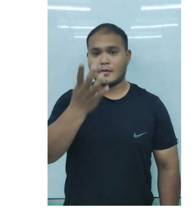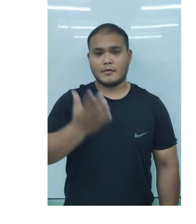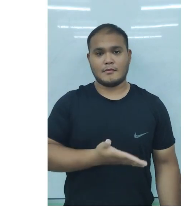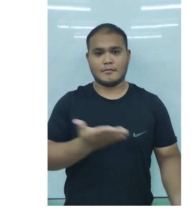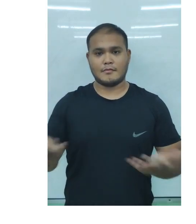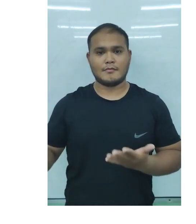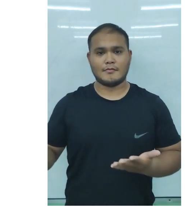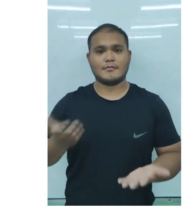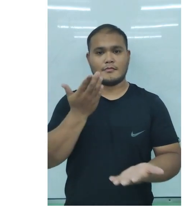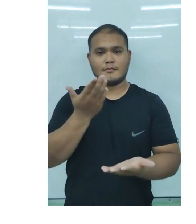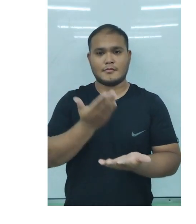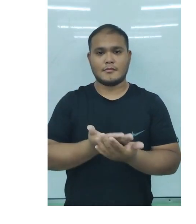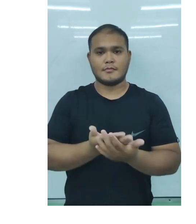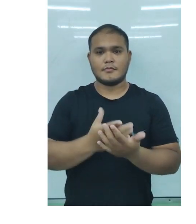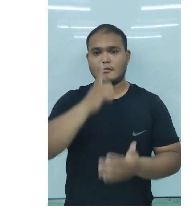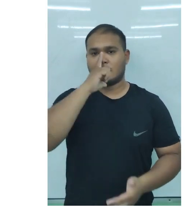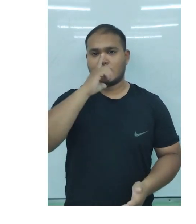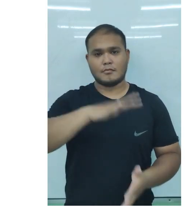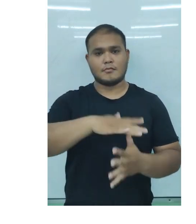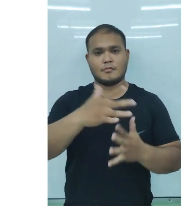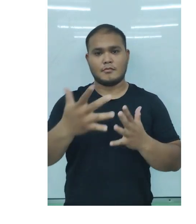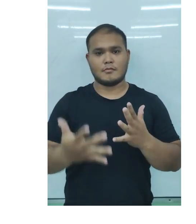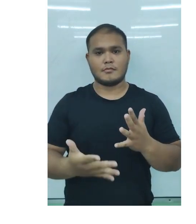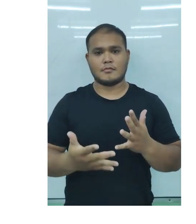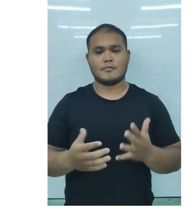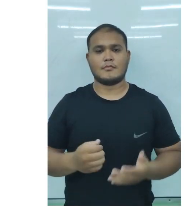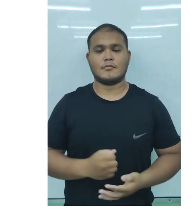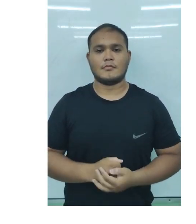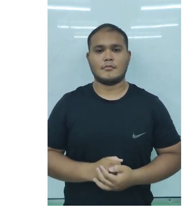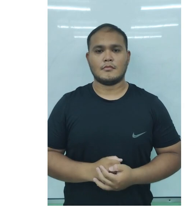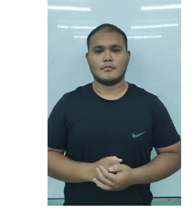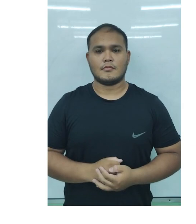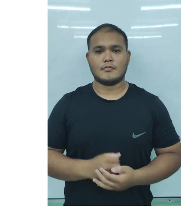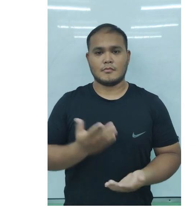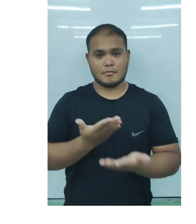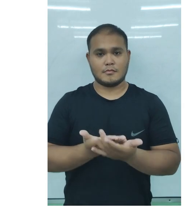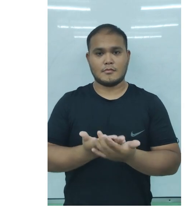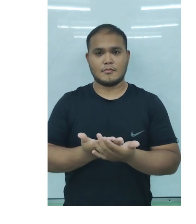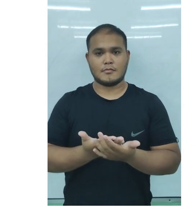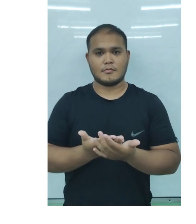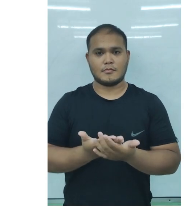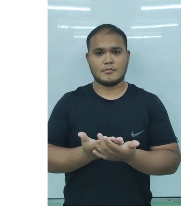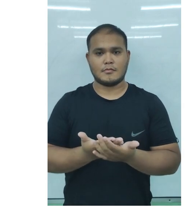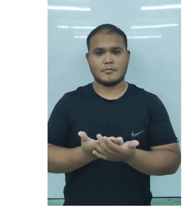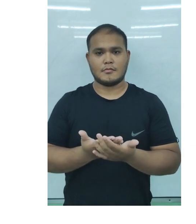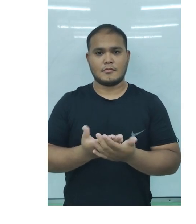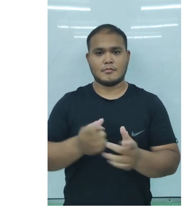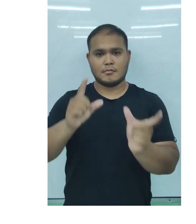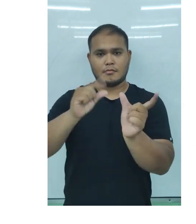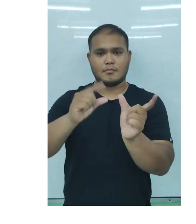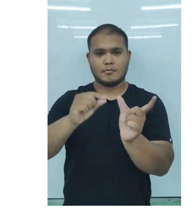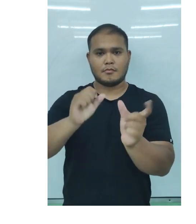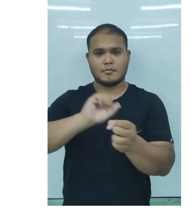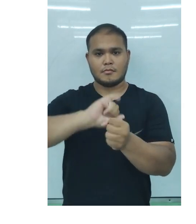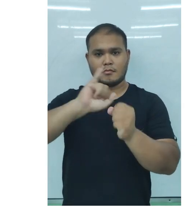Sejam bem-vindos a mais uma lição do Latim em Libras. Nessa lição, nós vamos estudar os